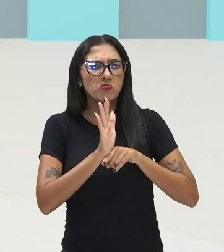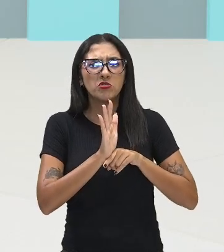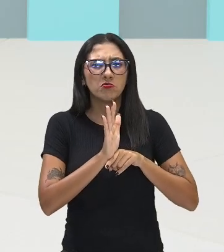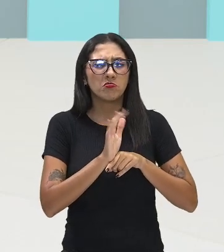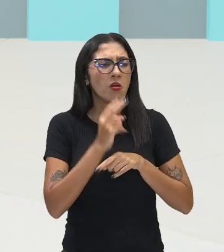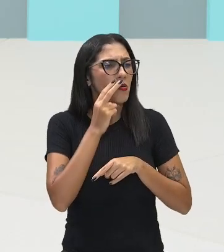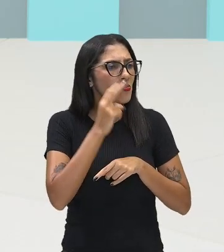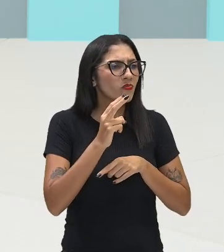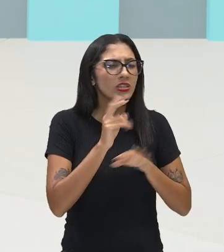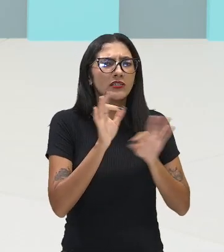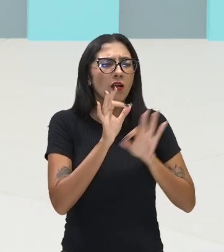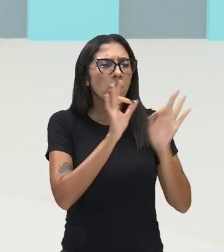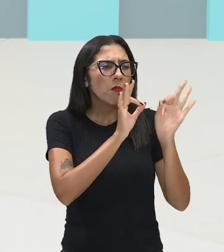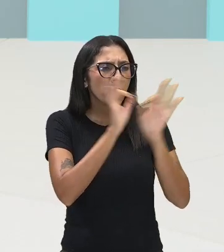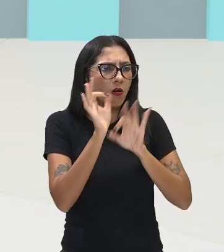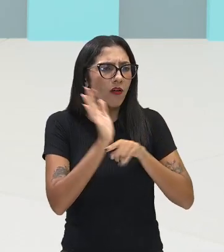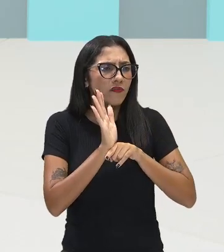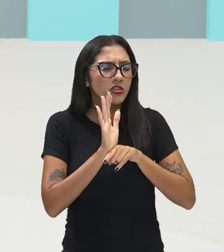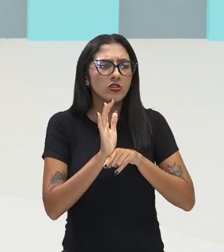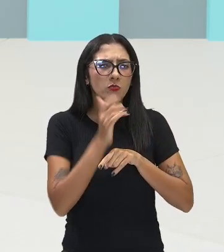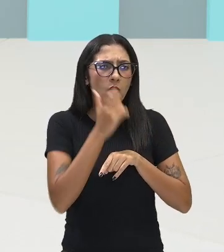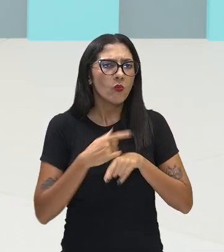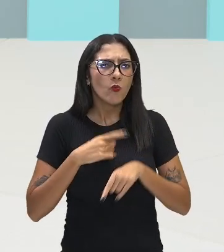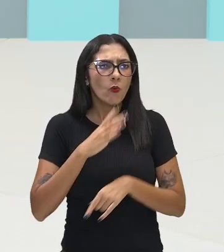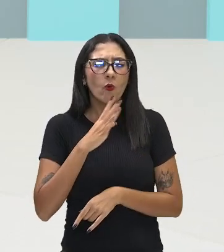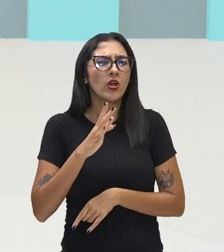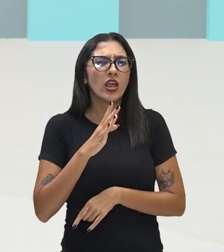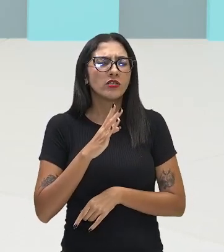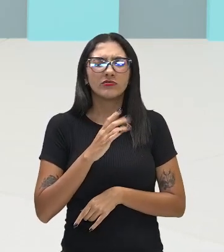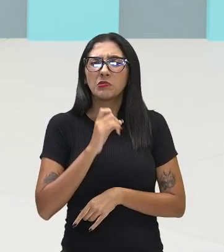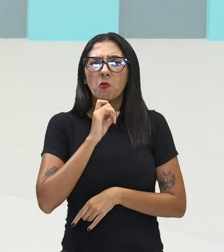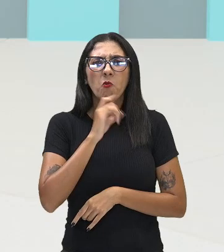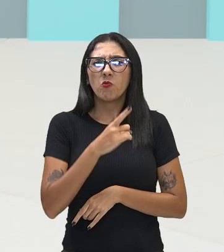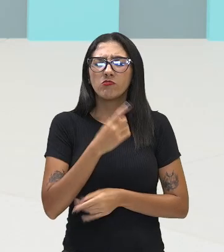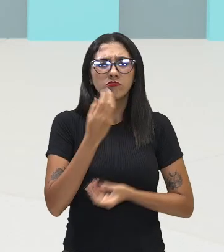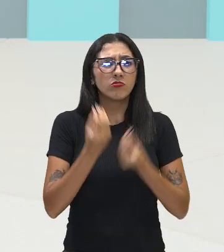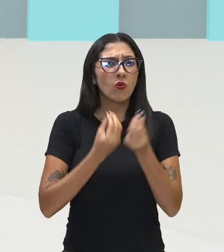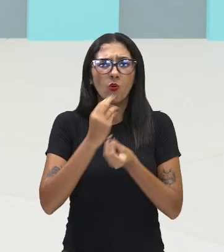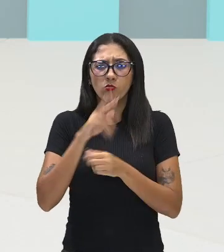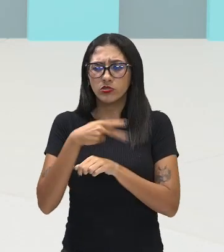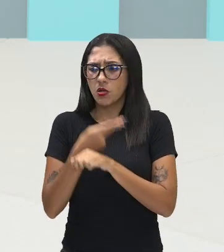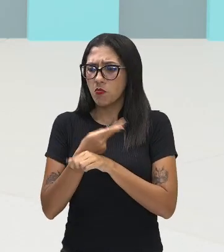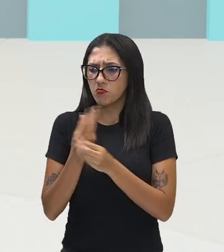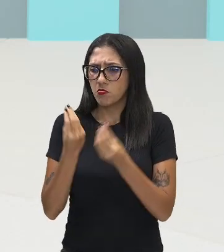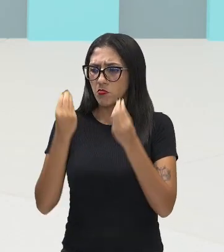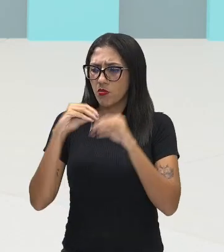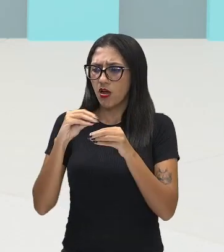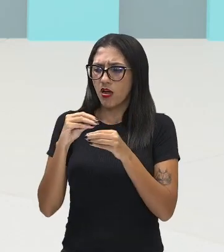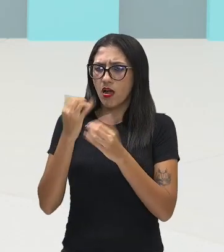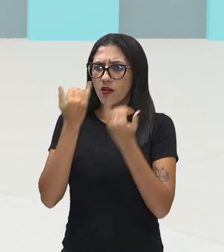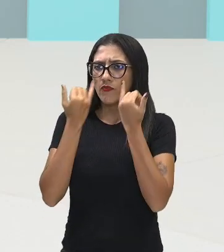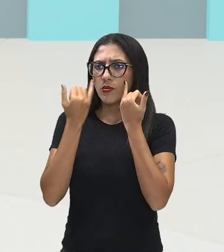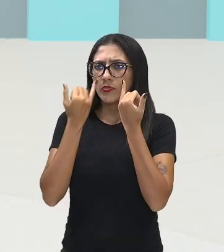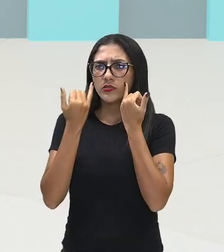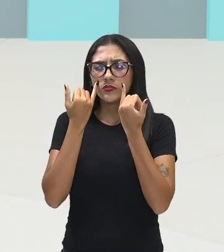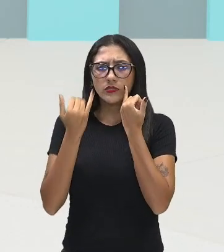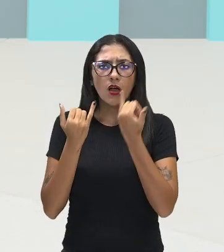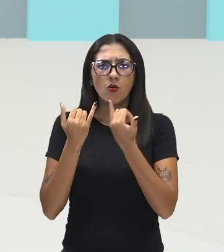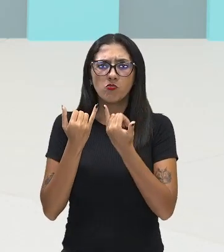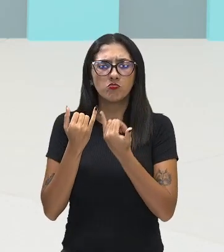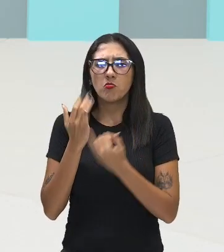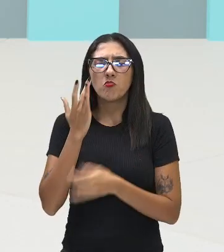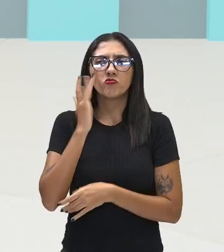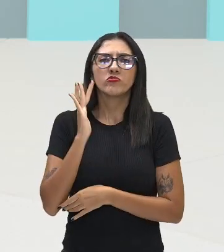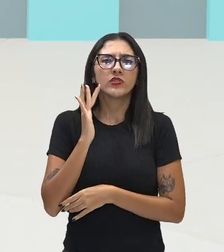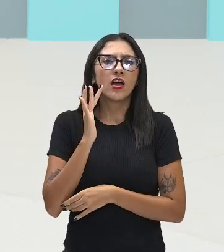ao filme, né? Você não conhece. Você não vai fazer também uma resenha de um livro que você nunca